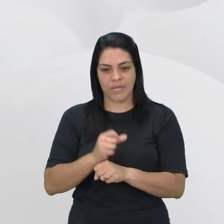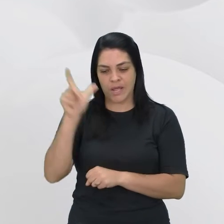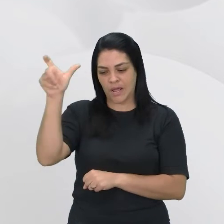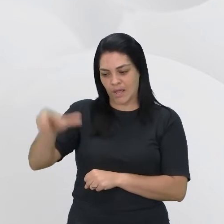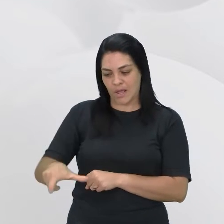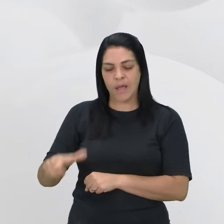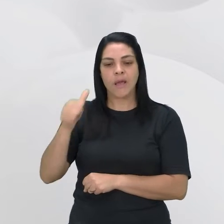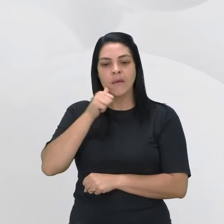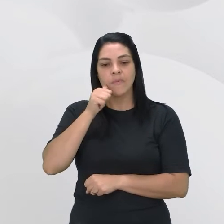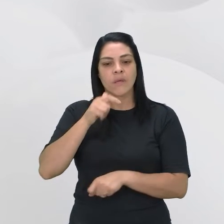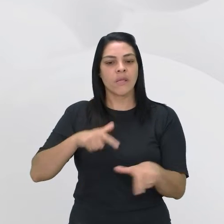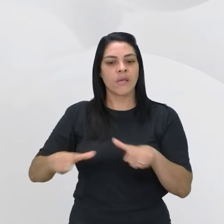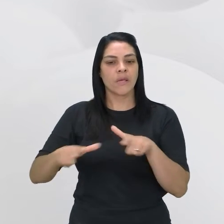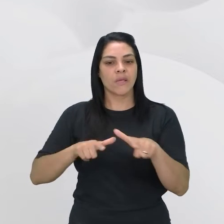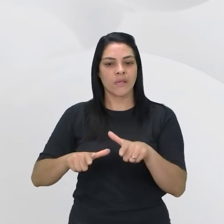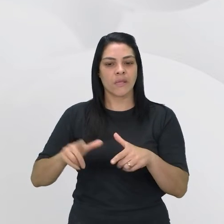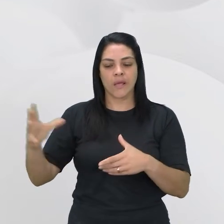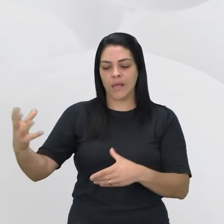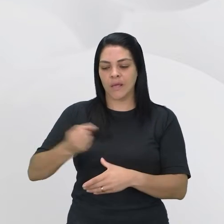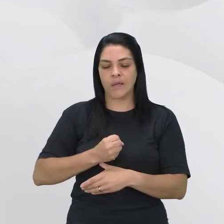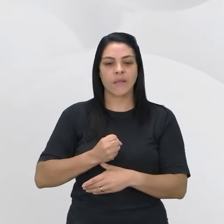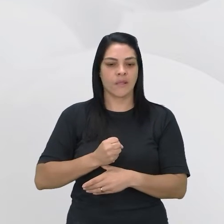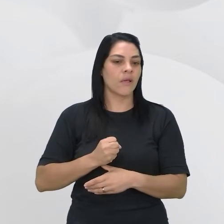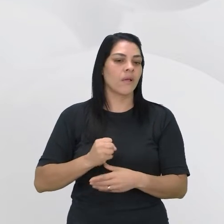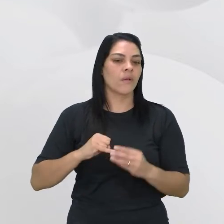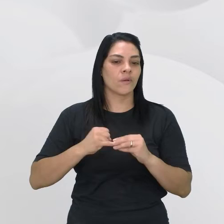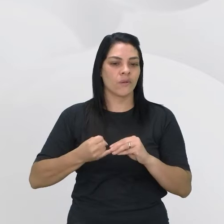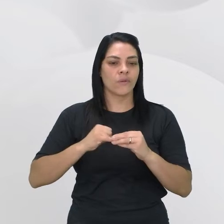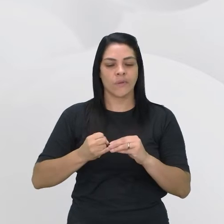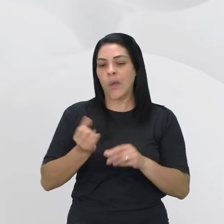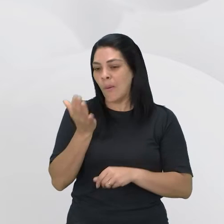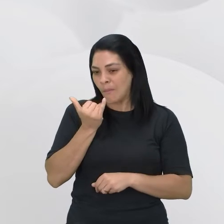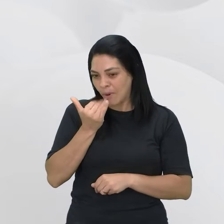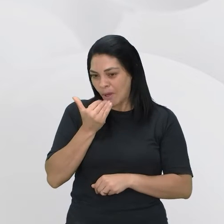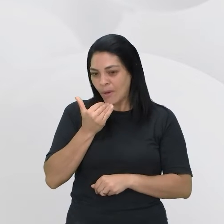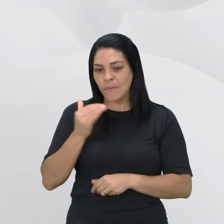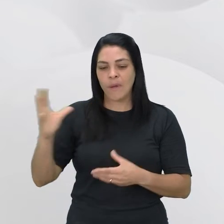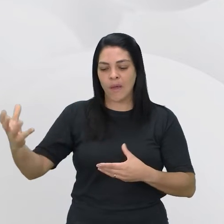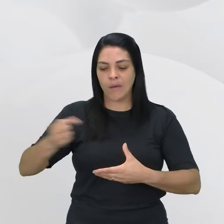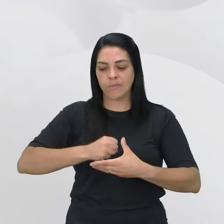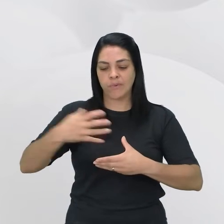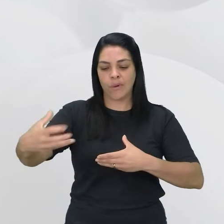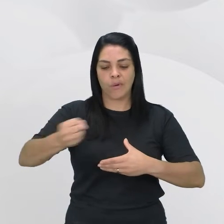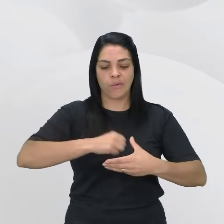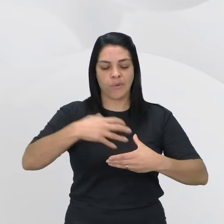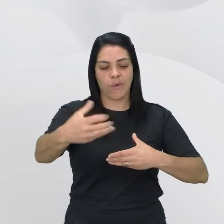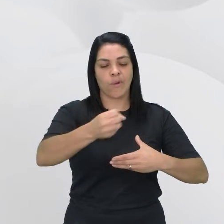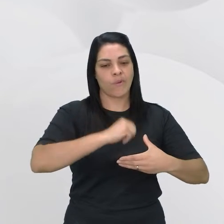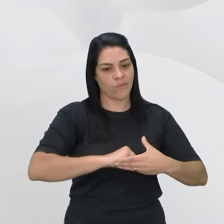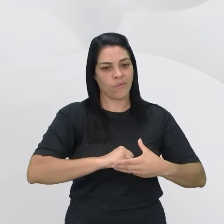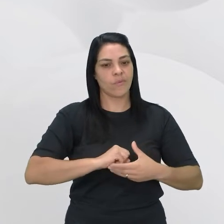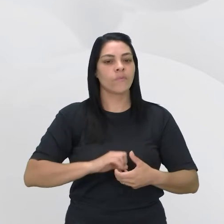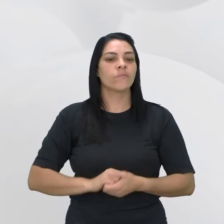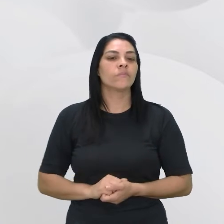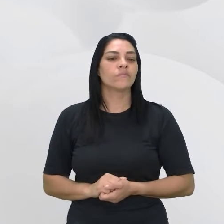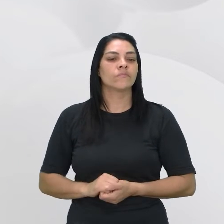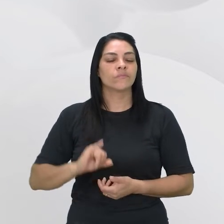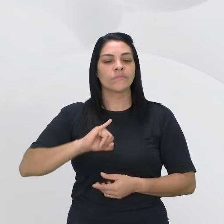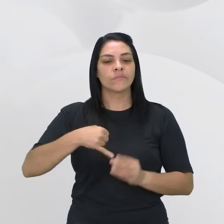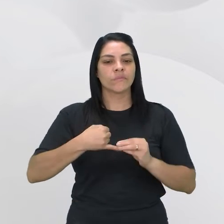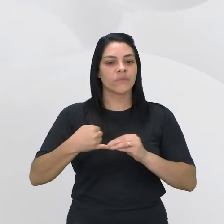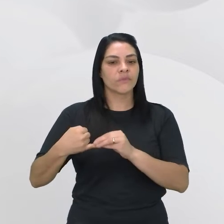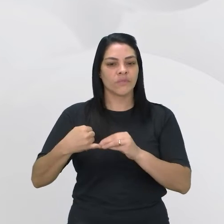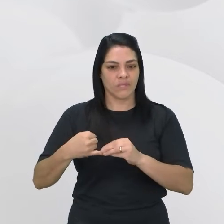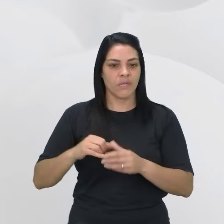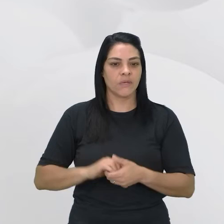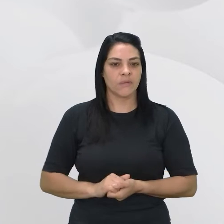que trabalham lá indo colher o feijão guandu para comer. Né? O feijão guandu é um feijão que na culinária nordestina